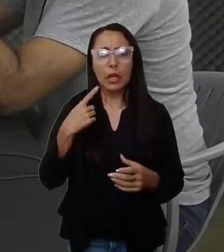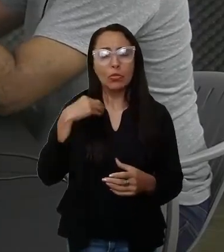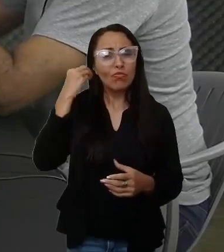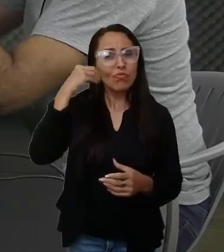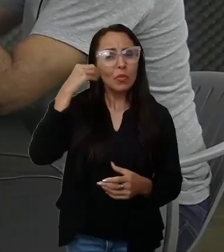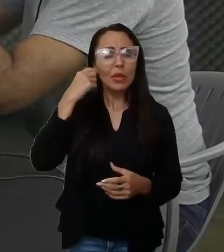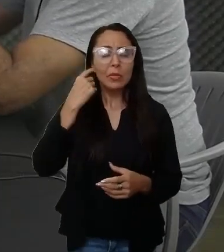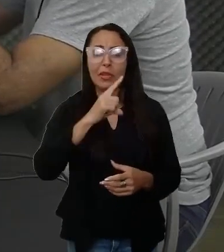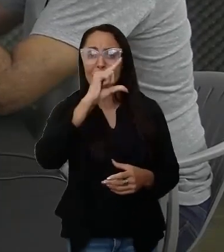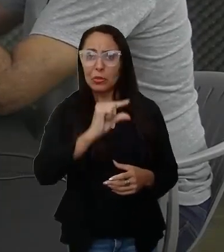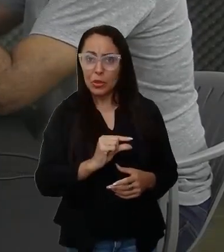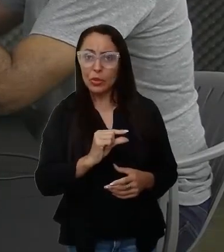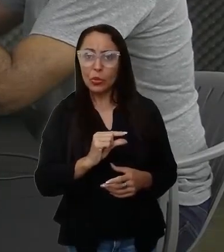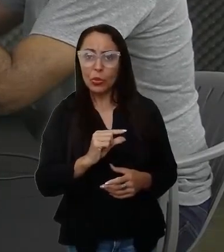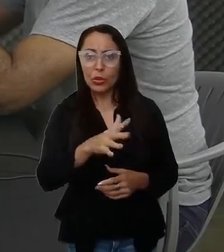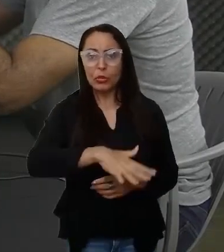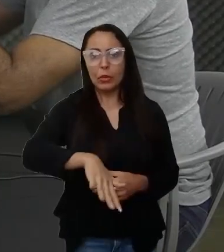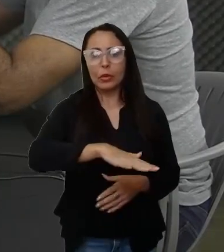nosso ambiente escolar,